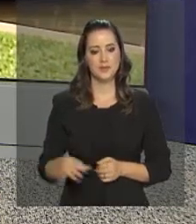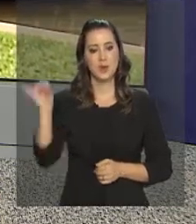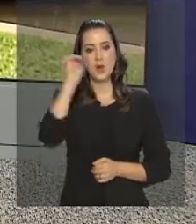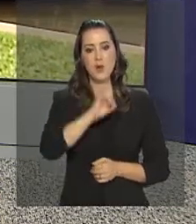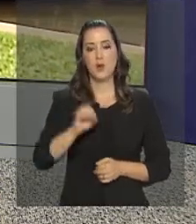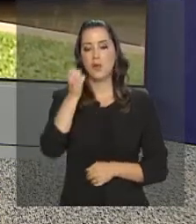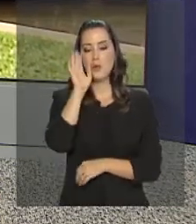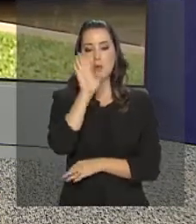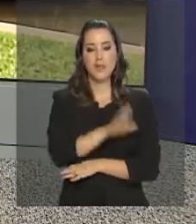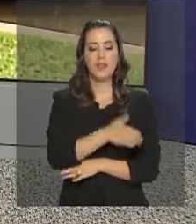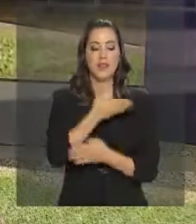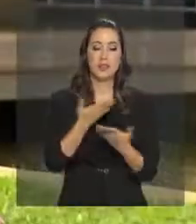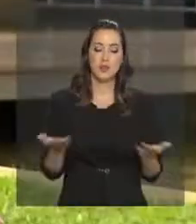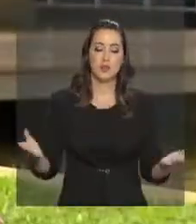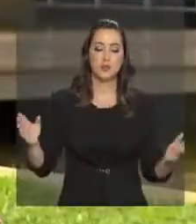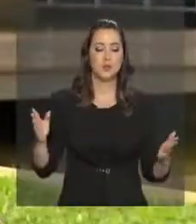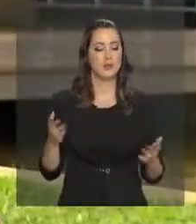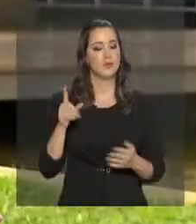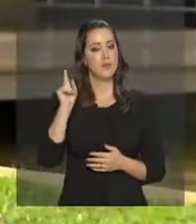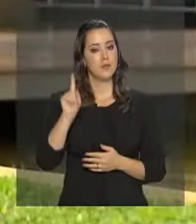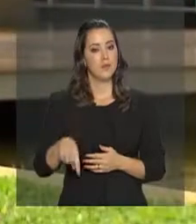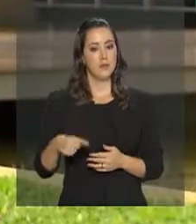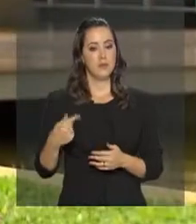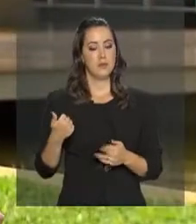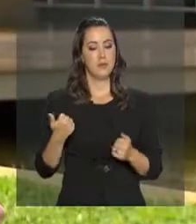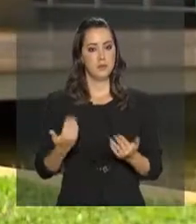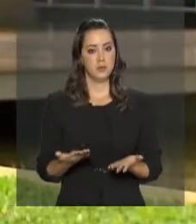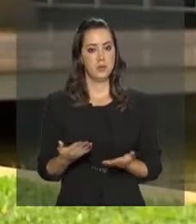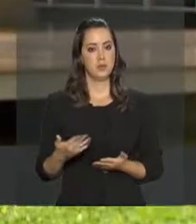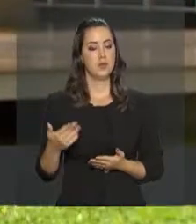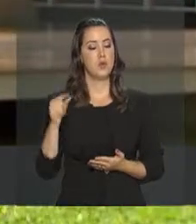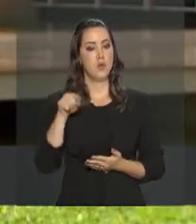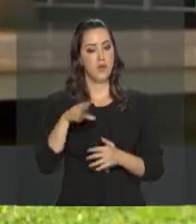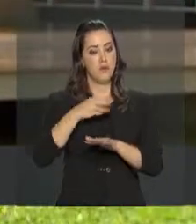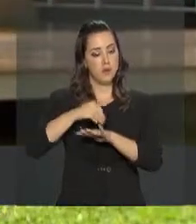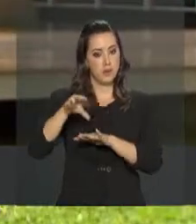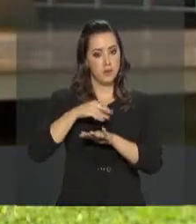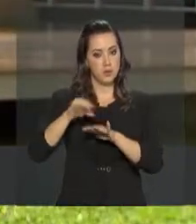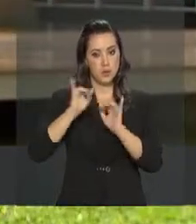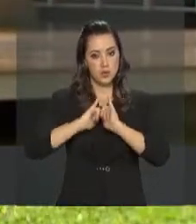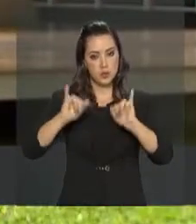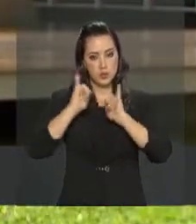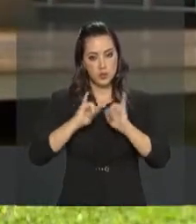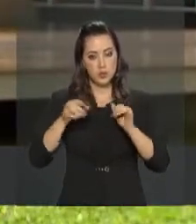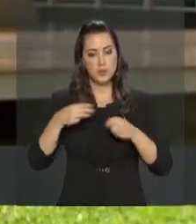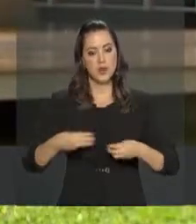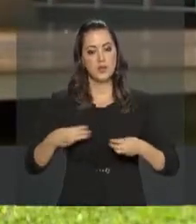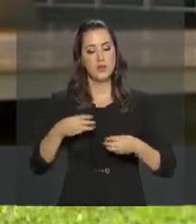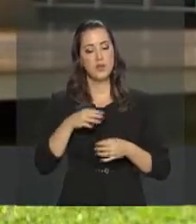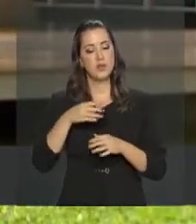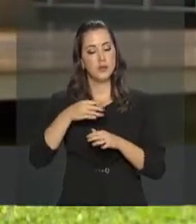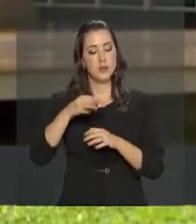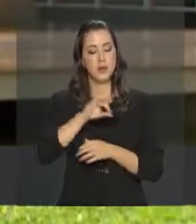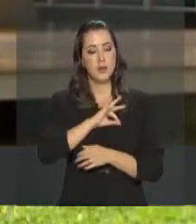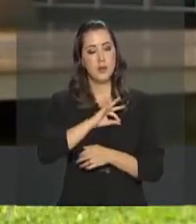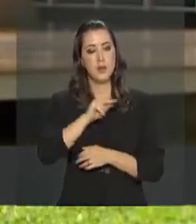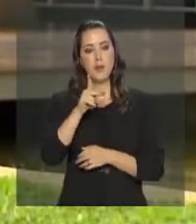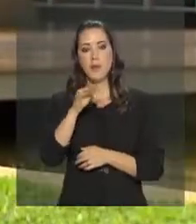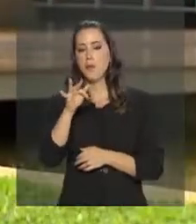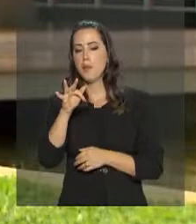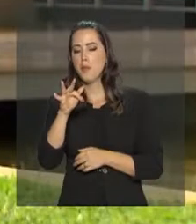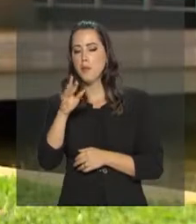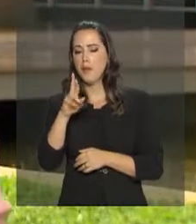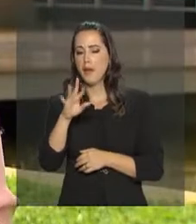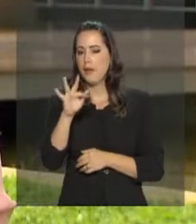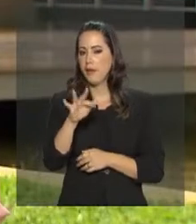Olá, Alessandra, boa tarde, uma boa tarde a todos. Olha, segundo dados divulgados pela Polícia Rodoviária Federal agora há pouco aqui no Ministério